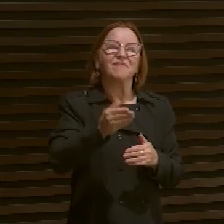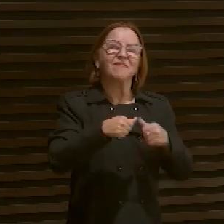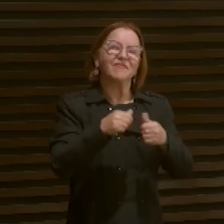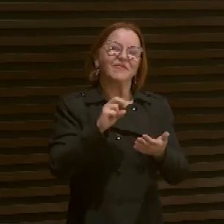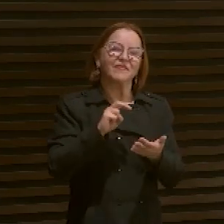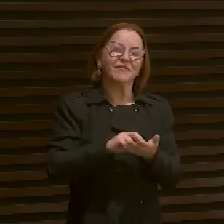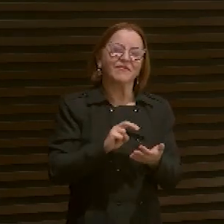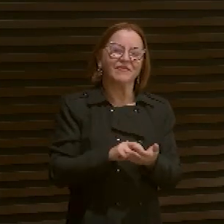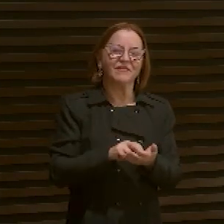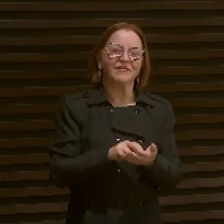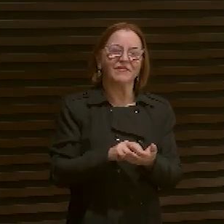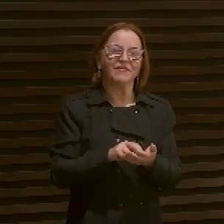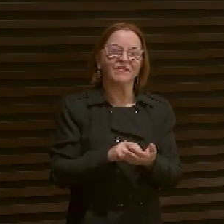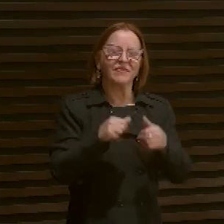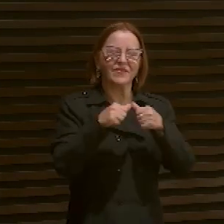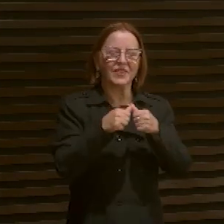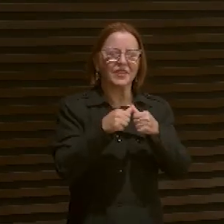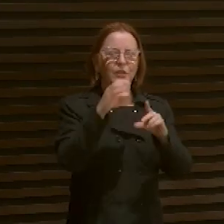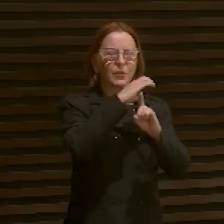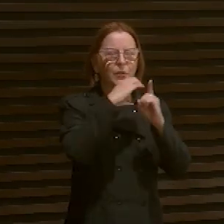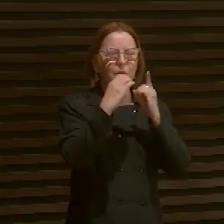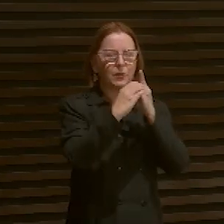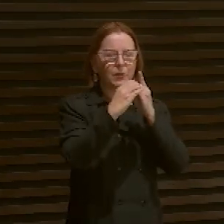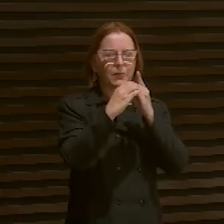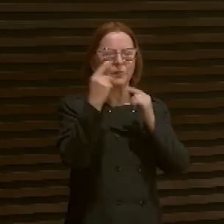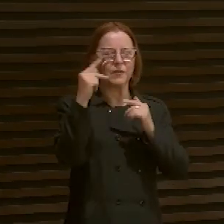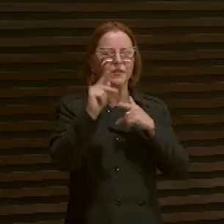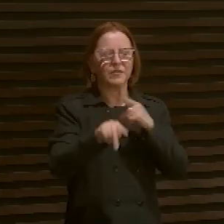manhã, nessa reunião solene do teu povo,